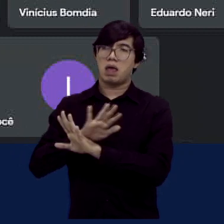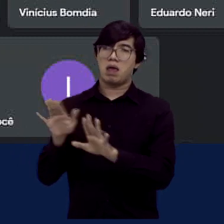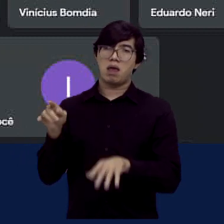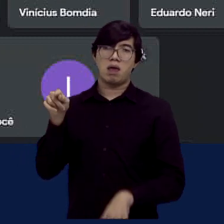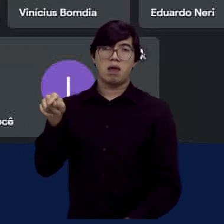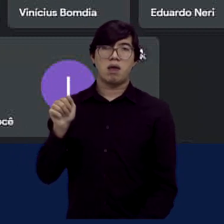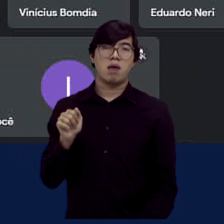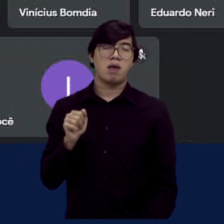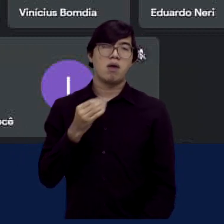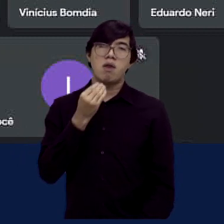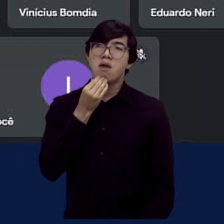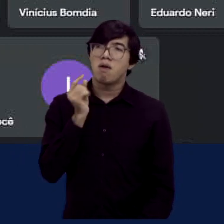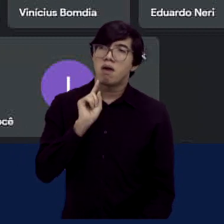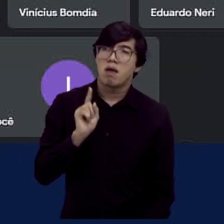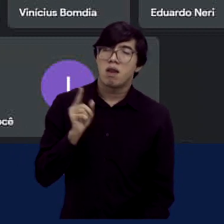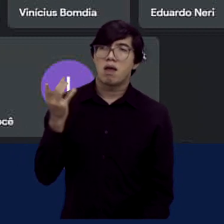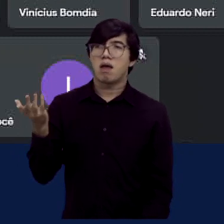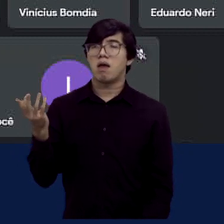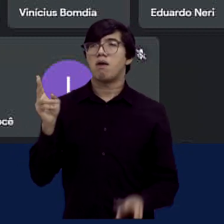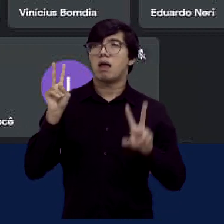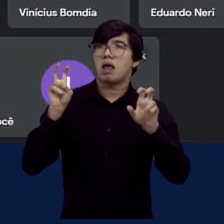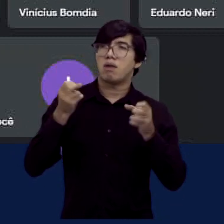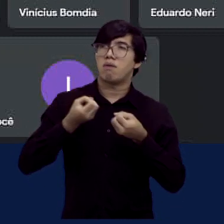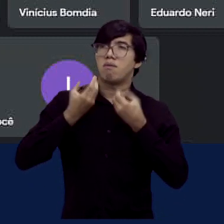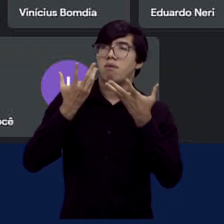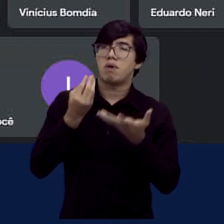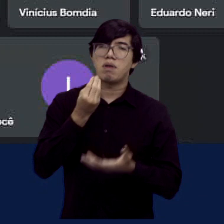devia falar sobre isso, ele não devia polemizar. Então,